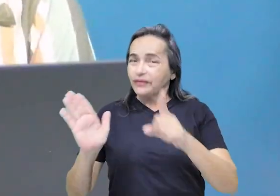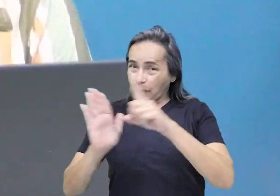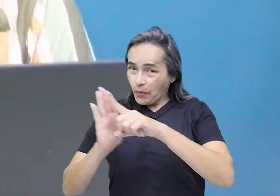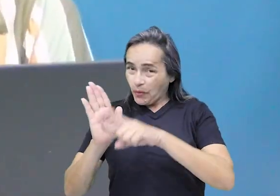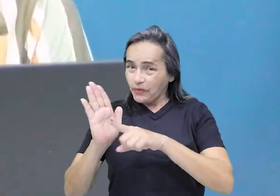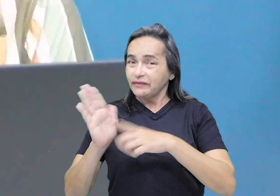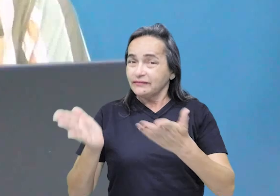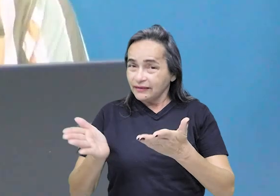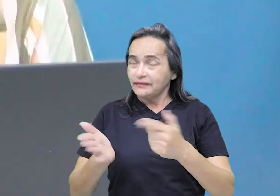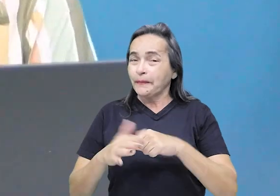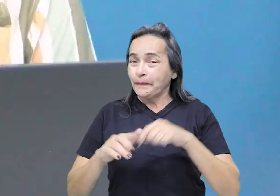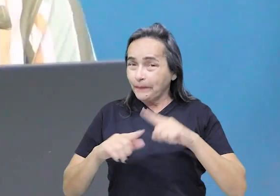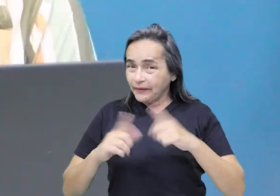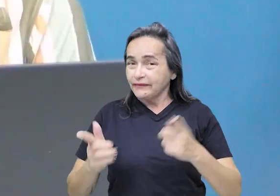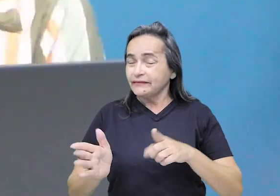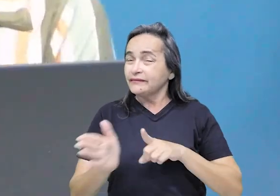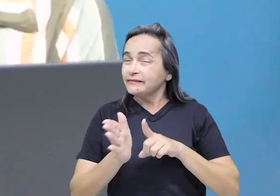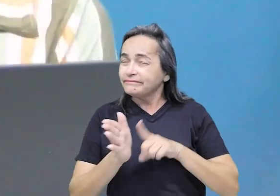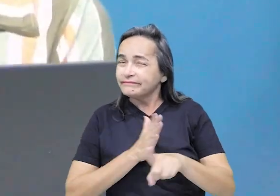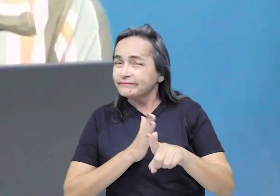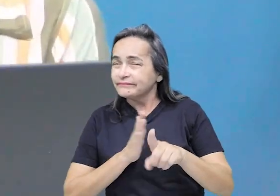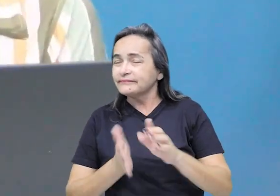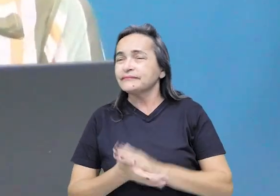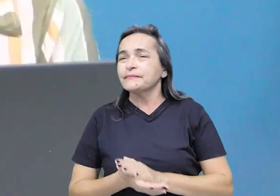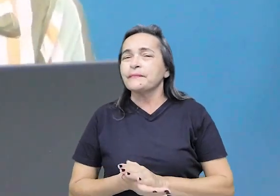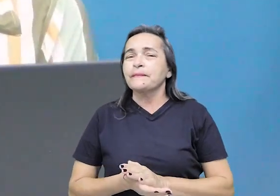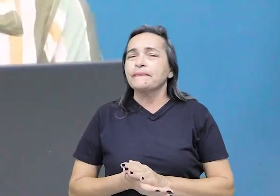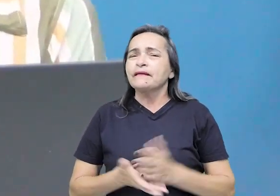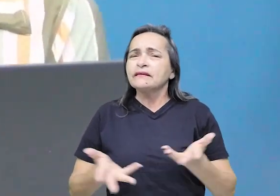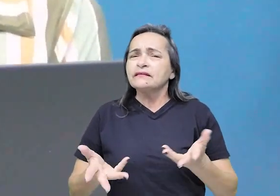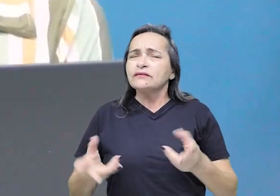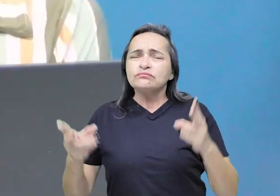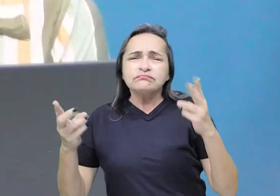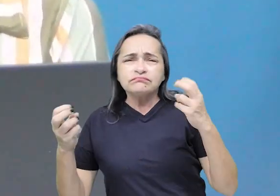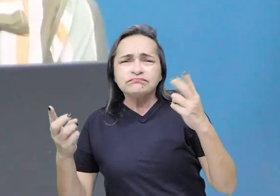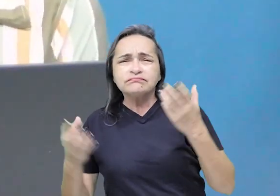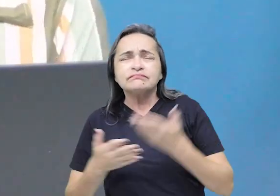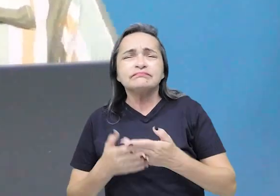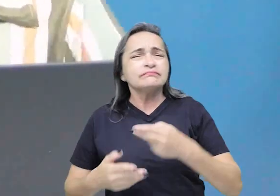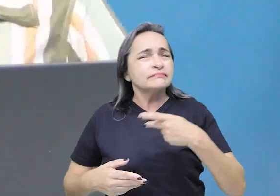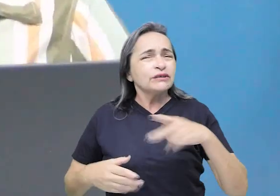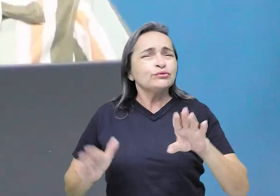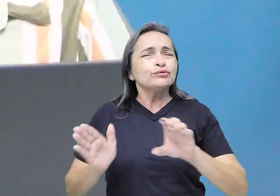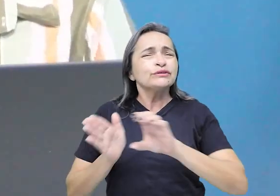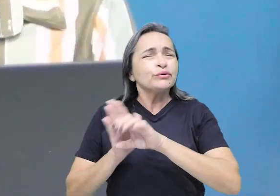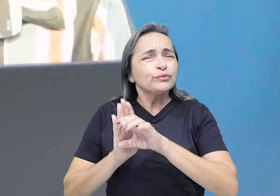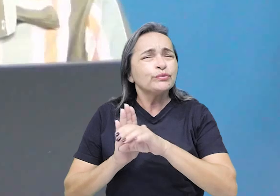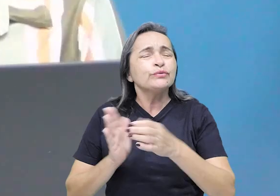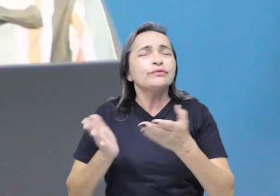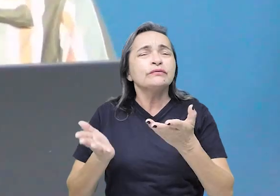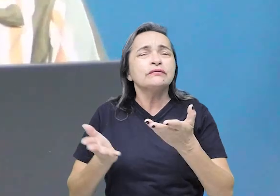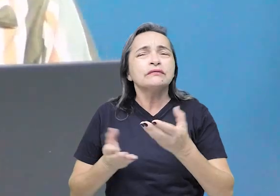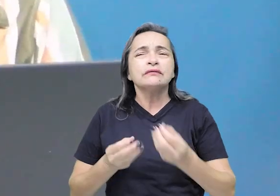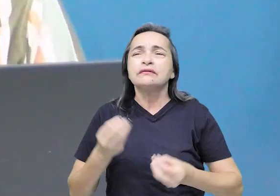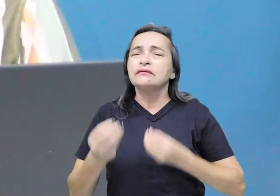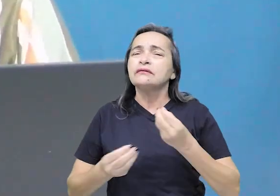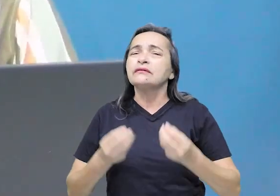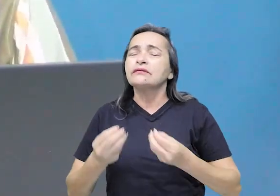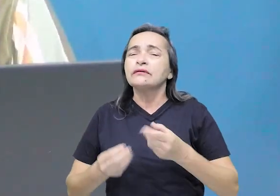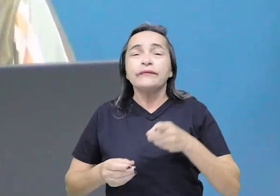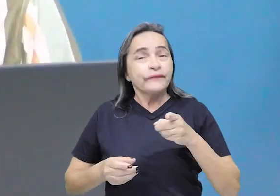nem está nesse roteiro. Tranquilo. Me chamou muita atenção o seu currículo e eu fico me perguntando como é que